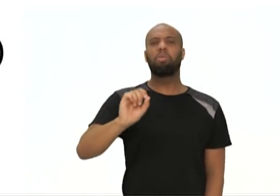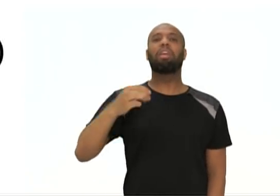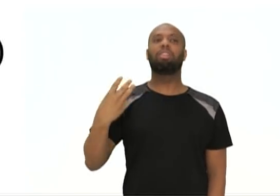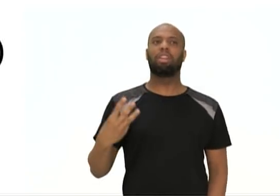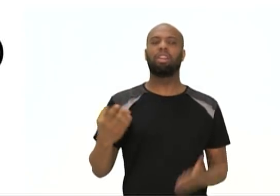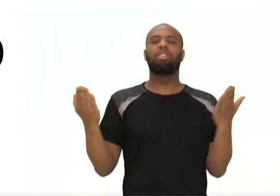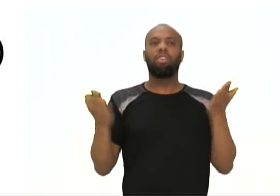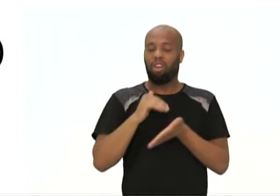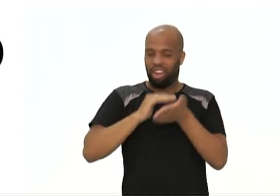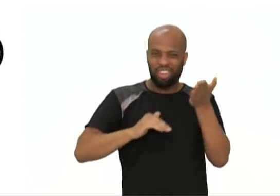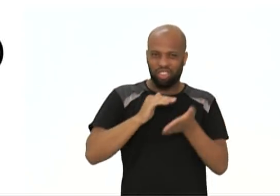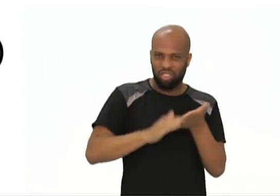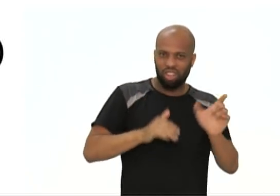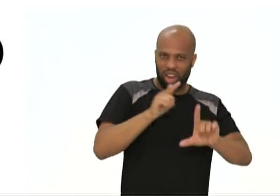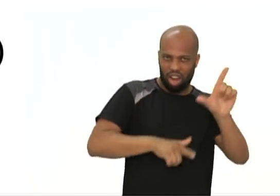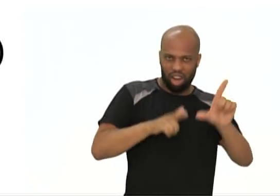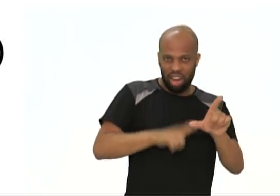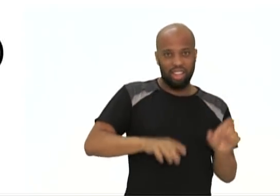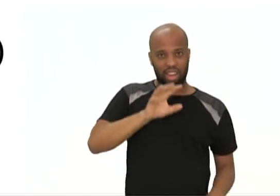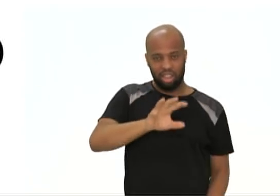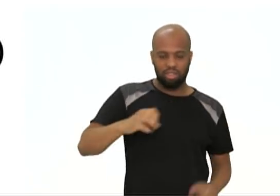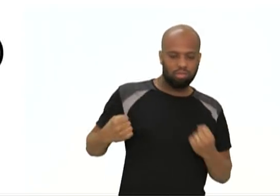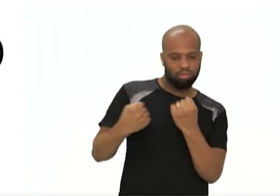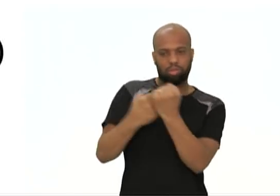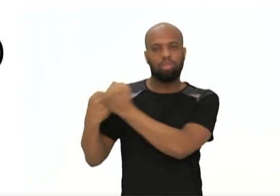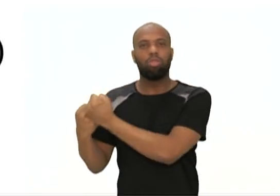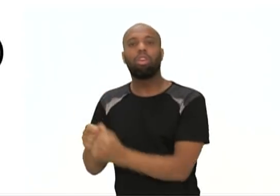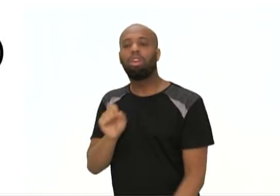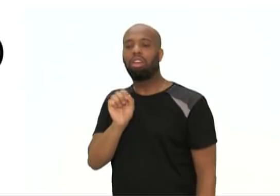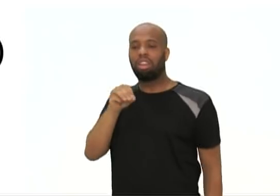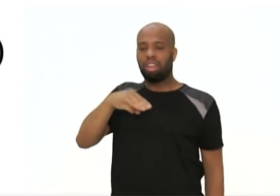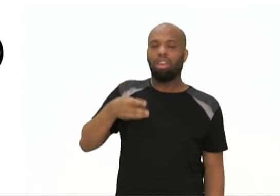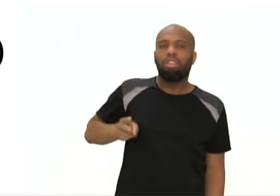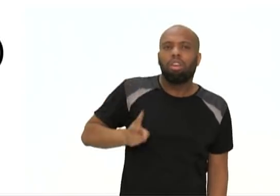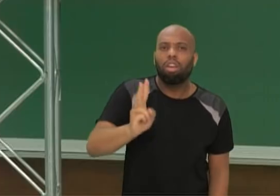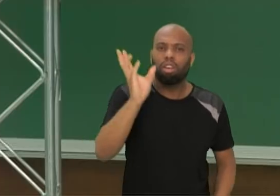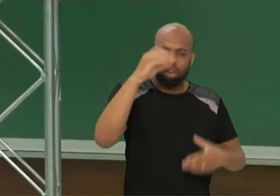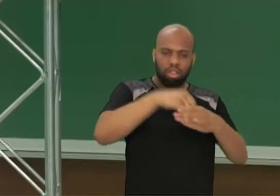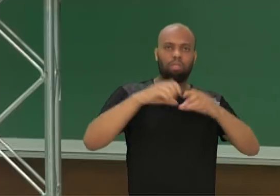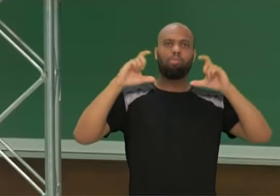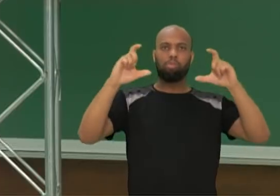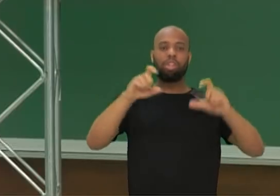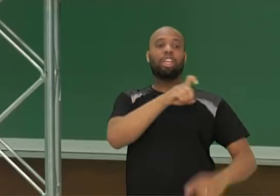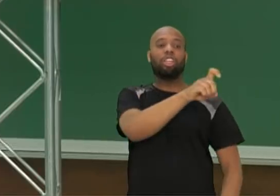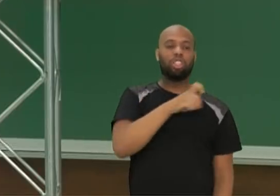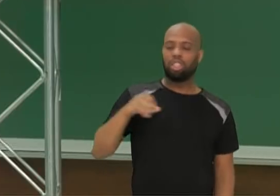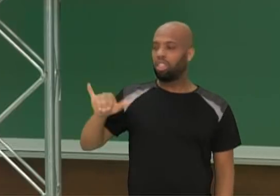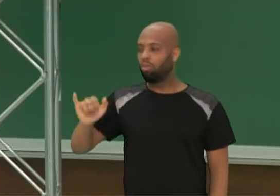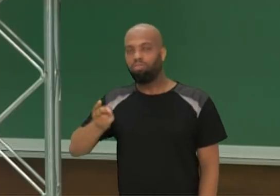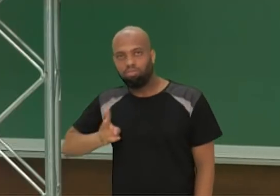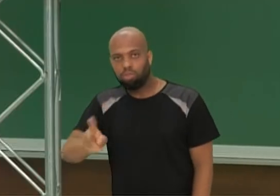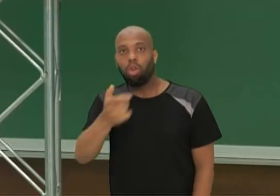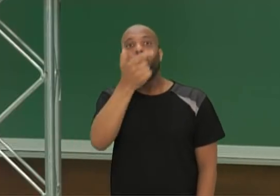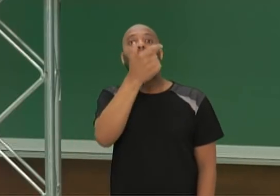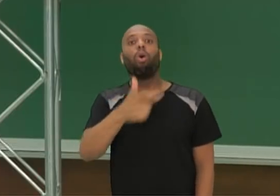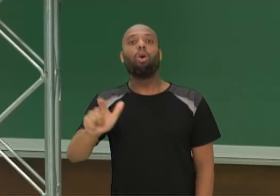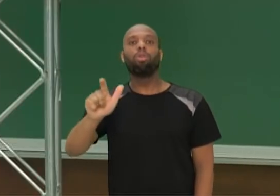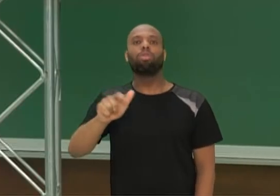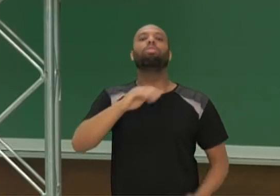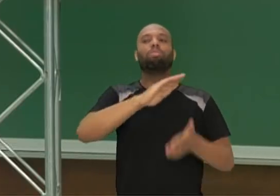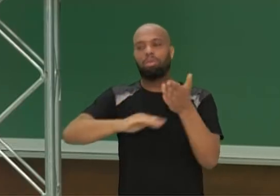3. Eu vou substituir esses valores na equação. Quem continua na equação? X e y. Os demais